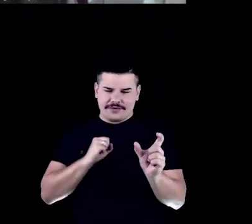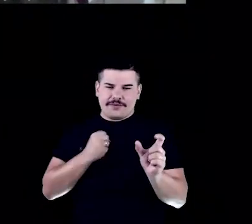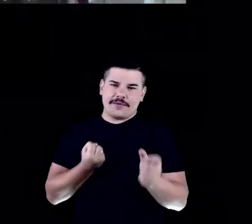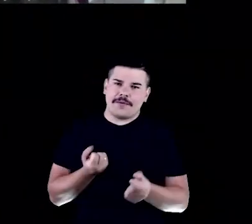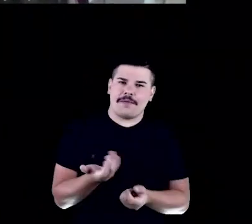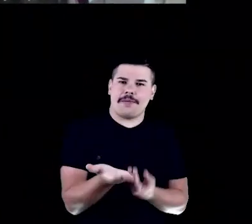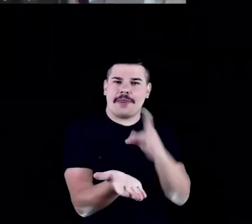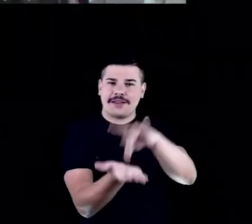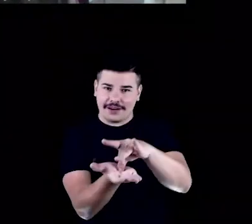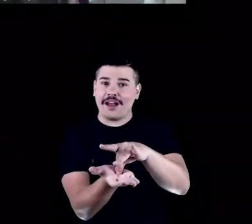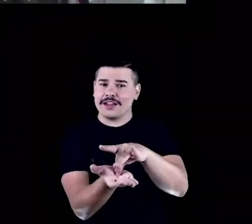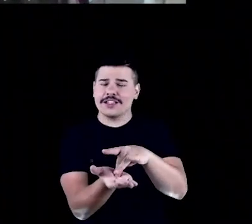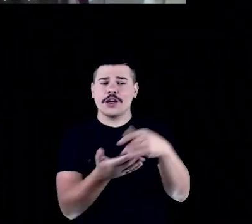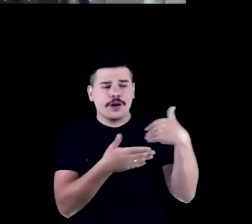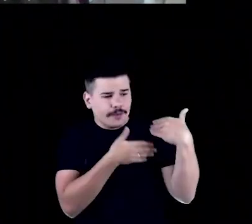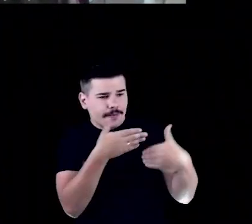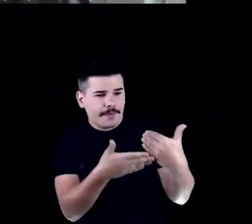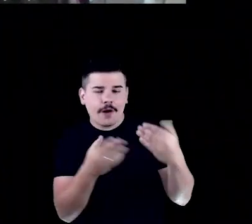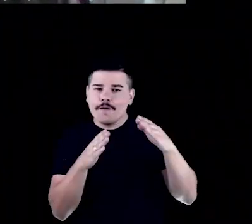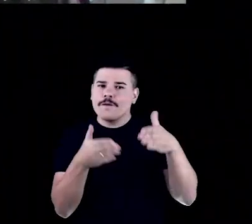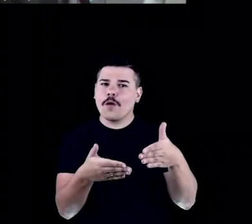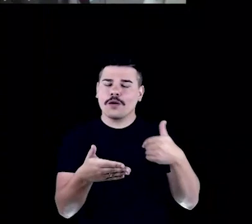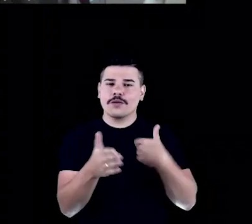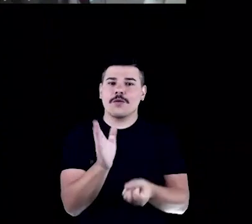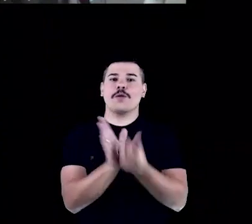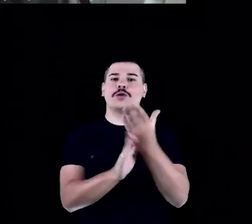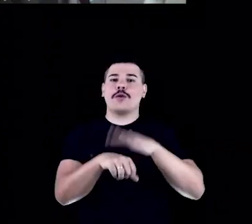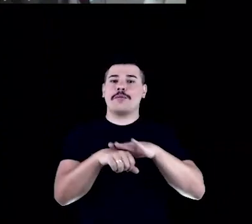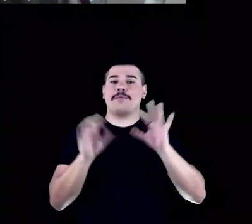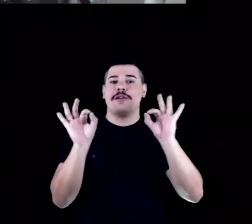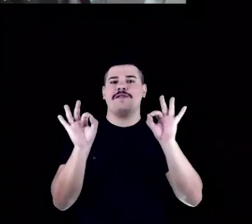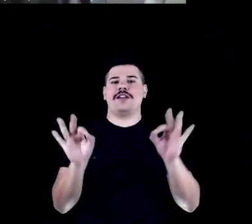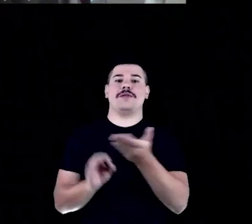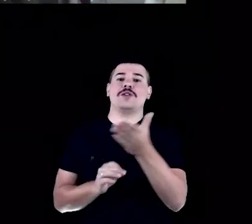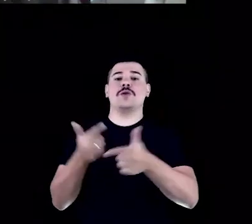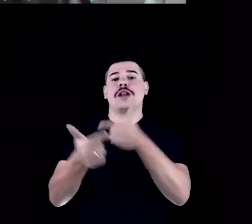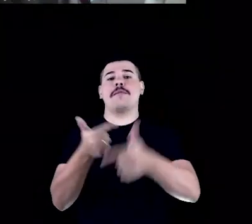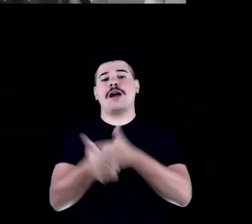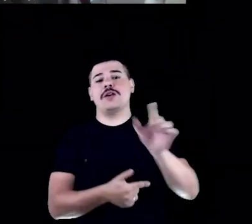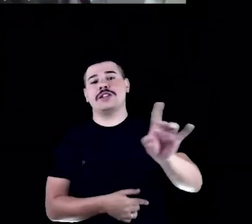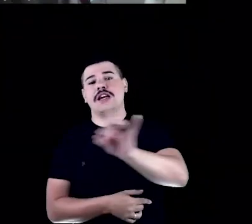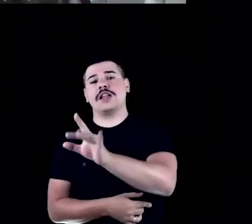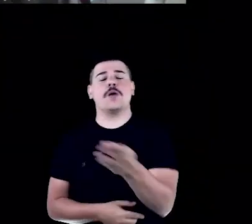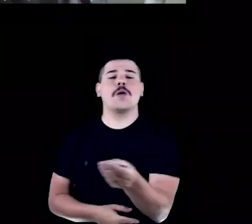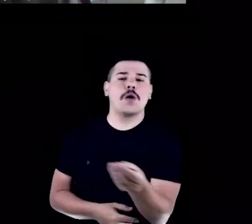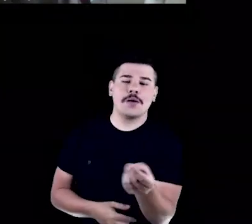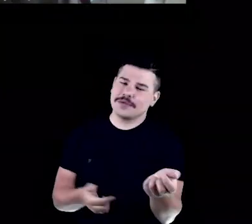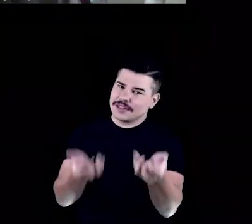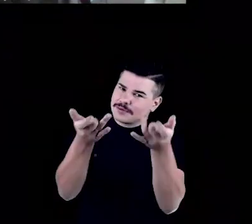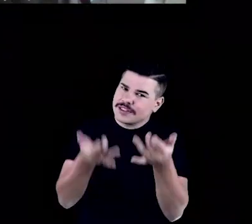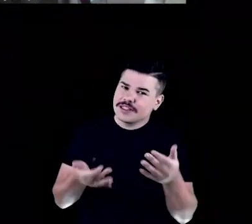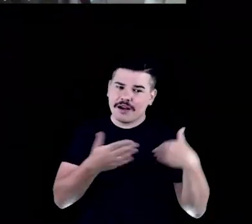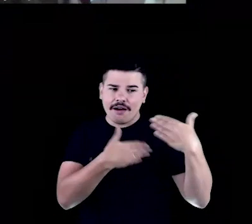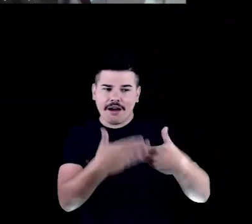corpo-palavra, da materialidade da palavra, e como isso aparece especificamente, veio aparecendo especificamente nos trabalhos de vocês.